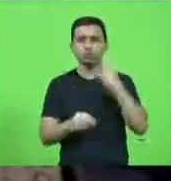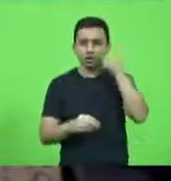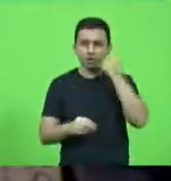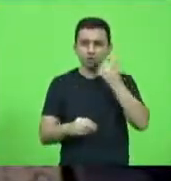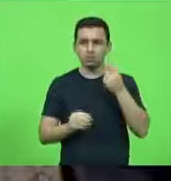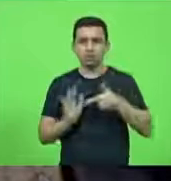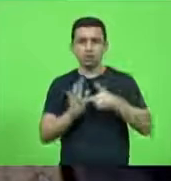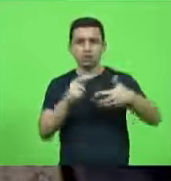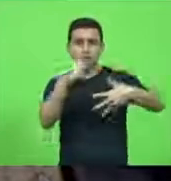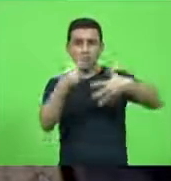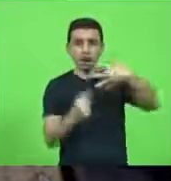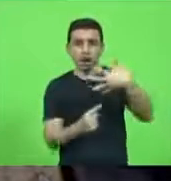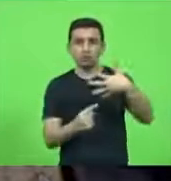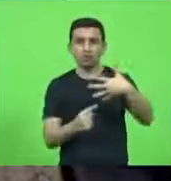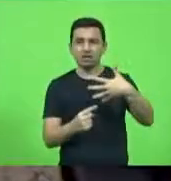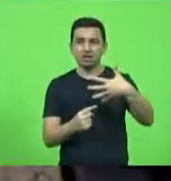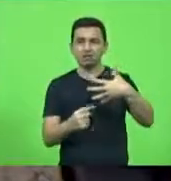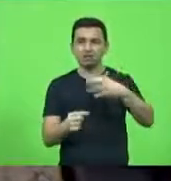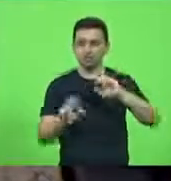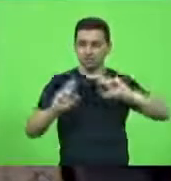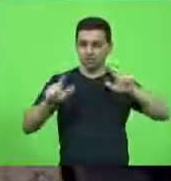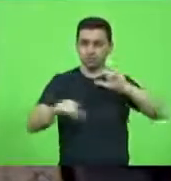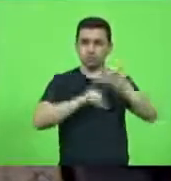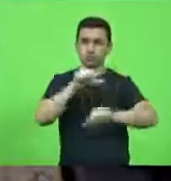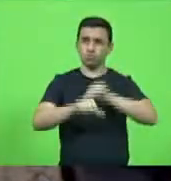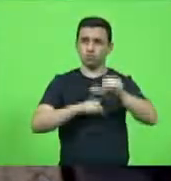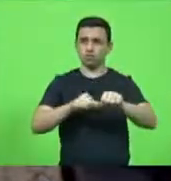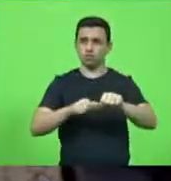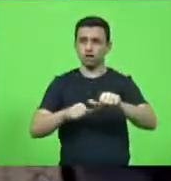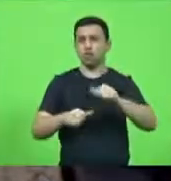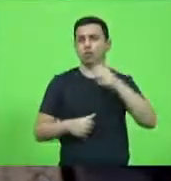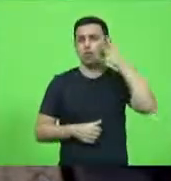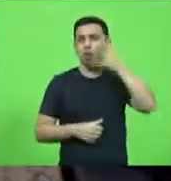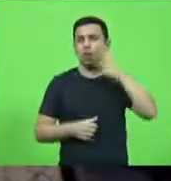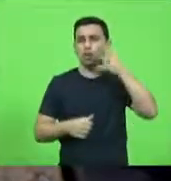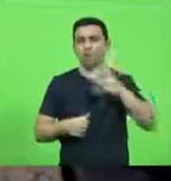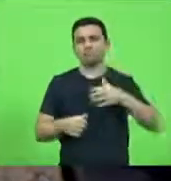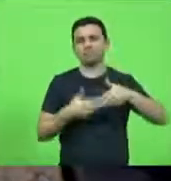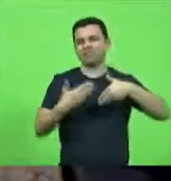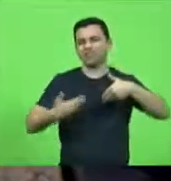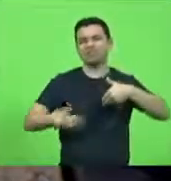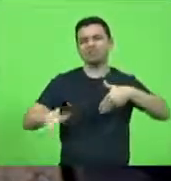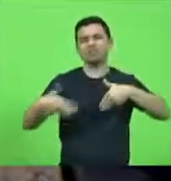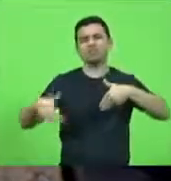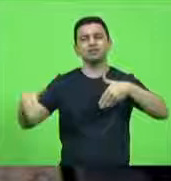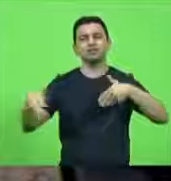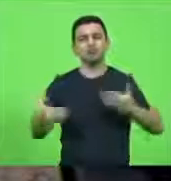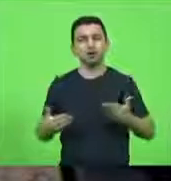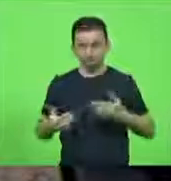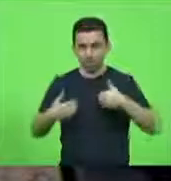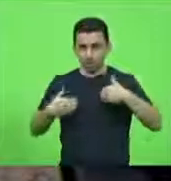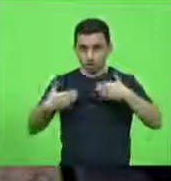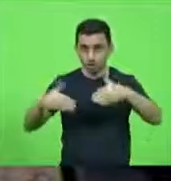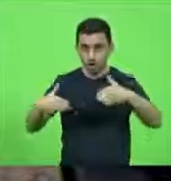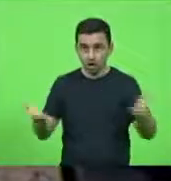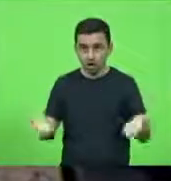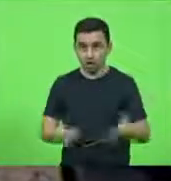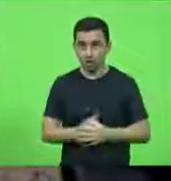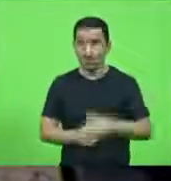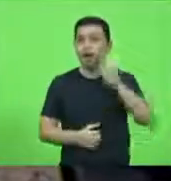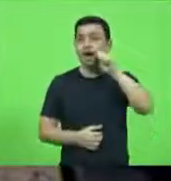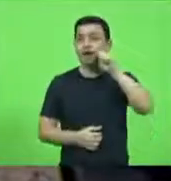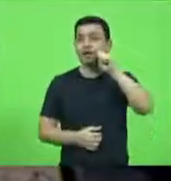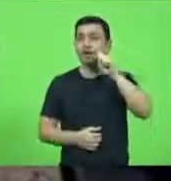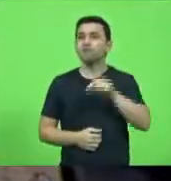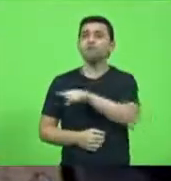pauta que, quando ela é contrária, ela usa de recursos protelatórios? É isso? Vamos deixar? Deputada Ana Campagnolo, onde